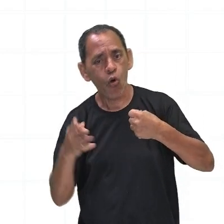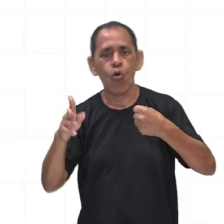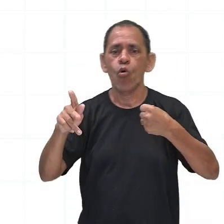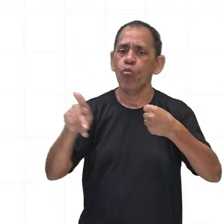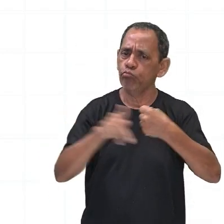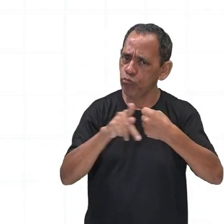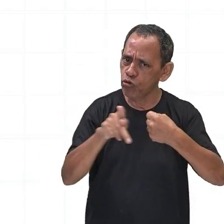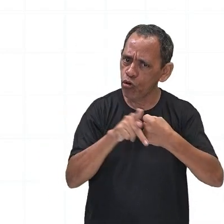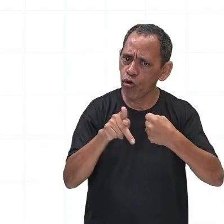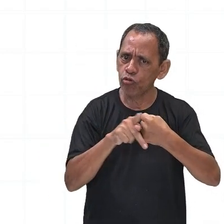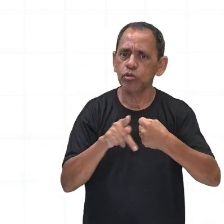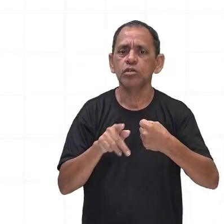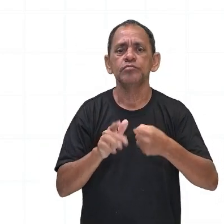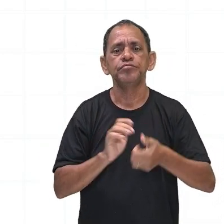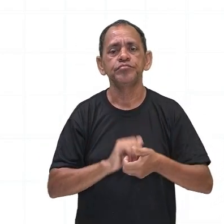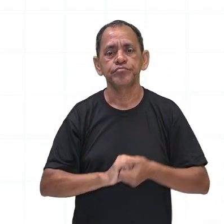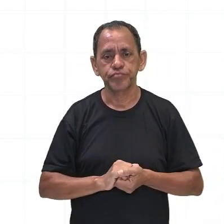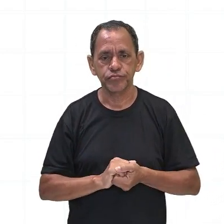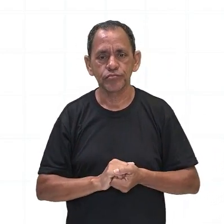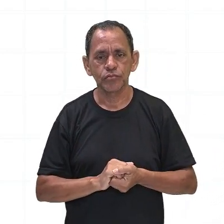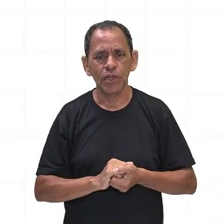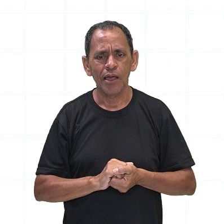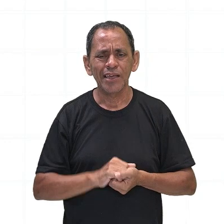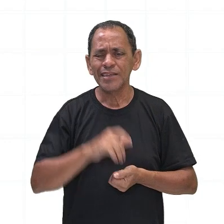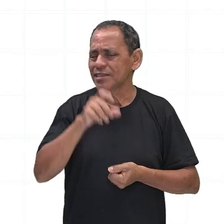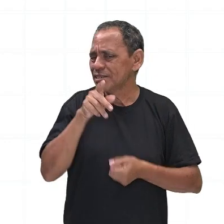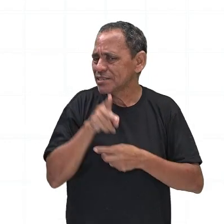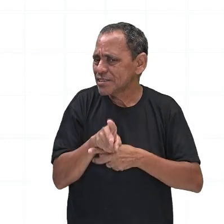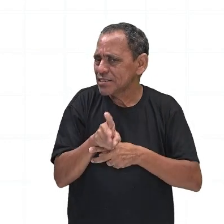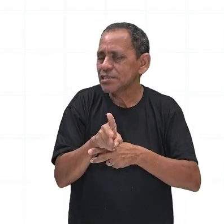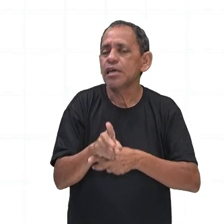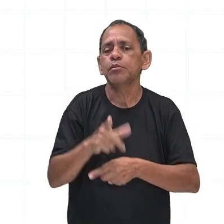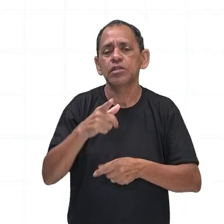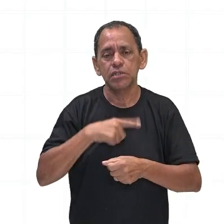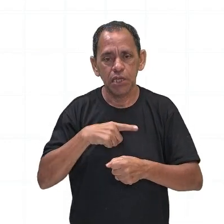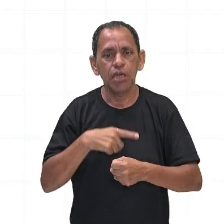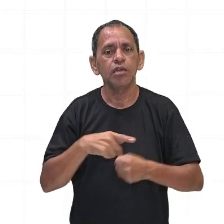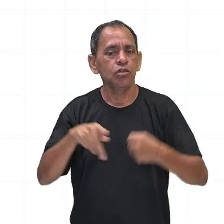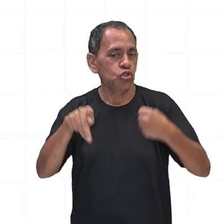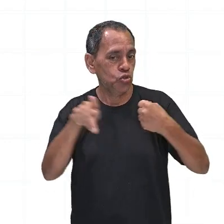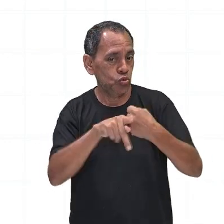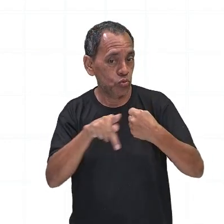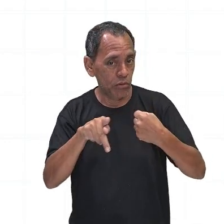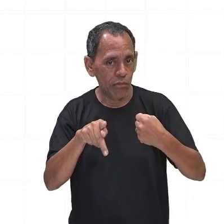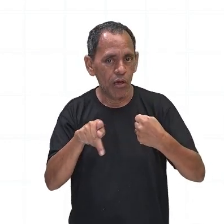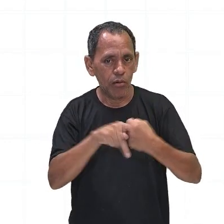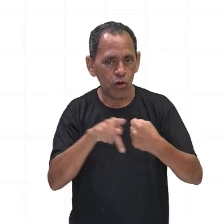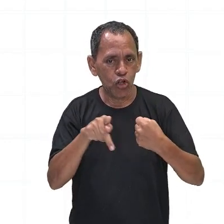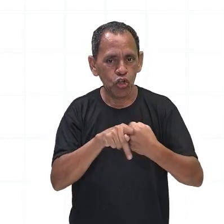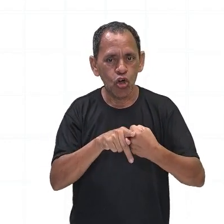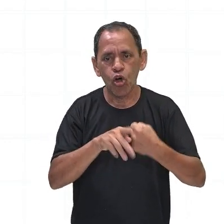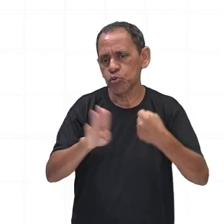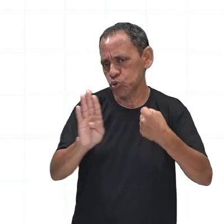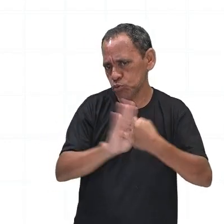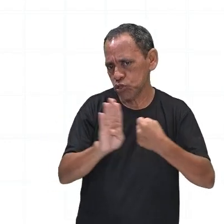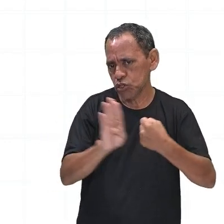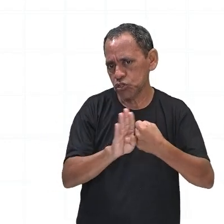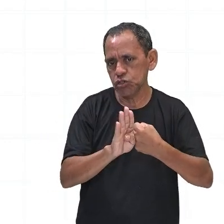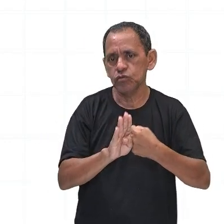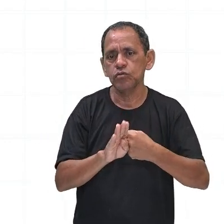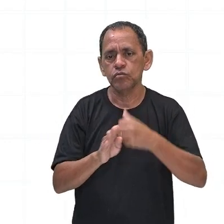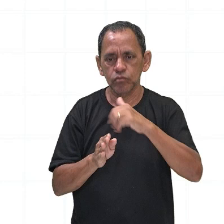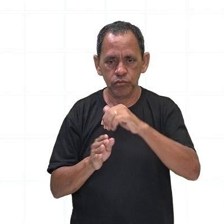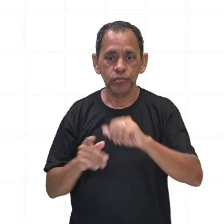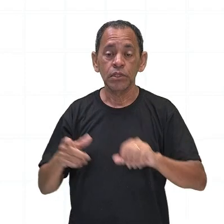núcleo você sempre vai ter um substantivo ou um pronome substantivo. Outro ponto que também devemos observar.